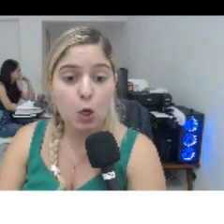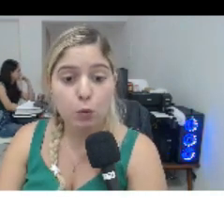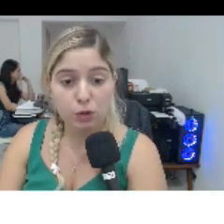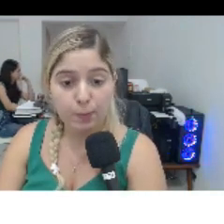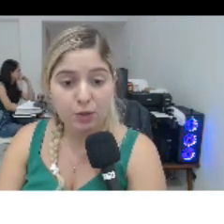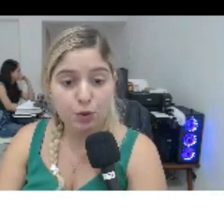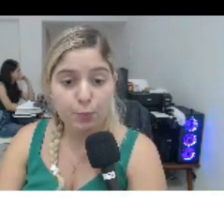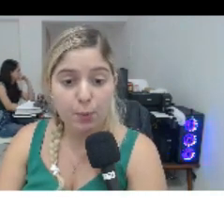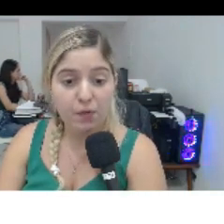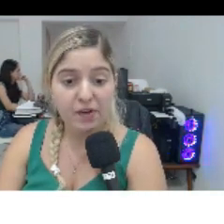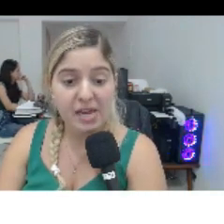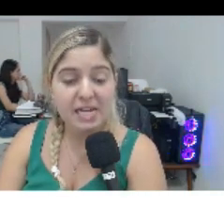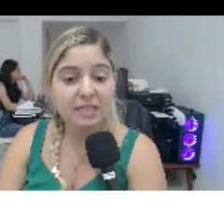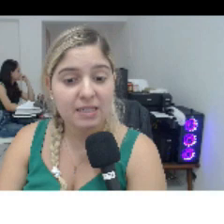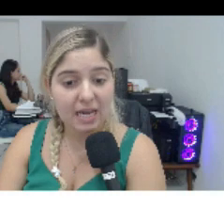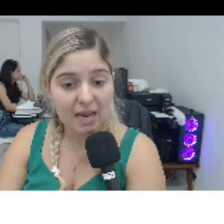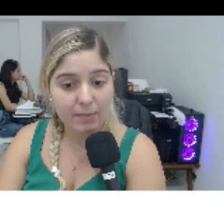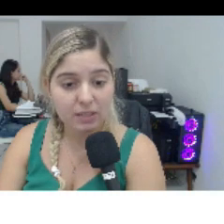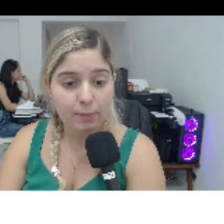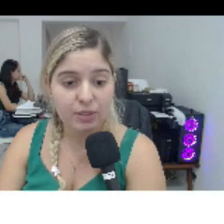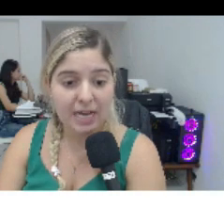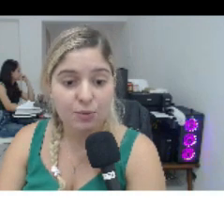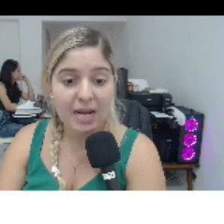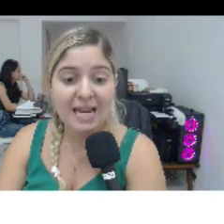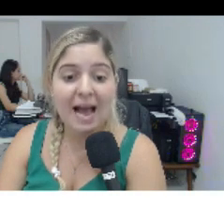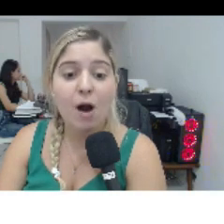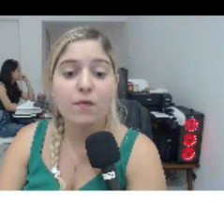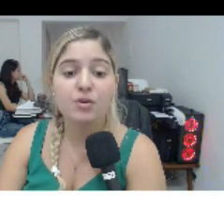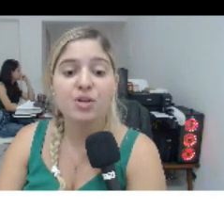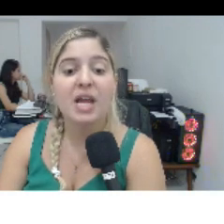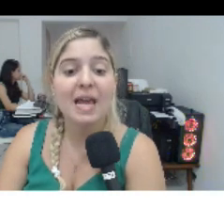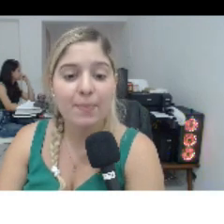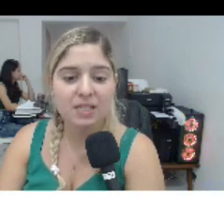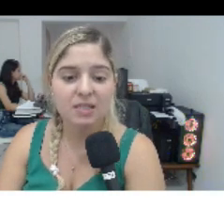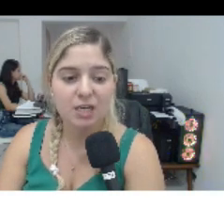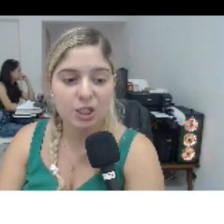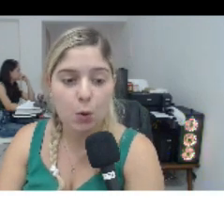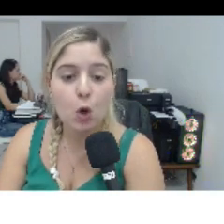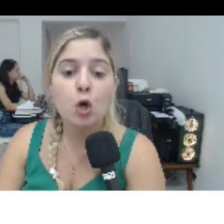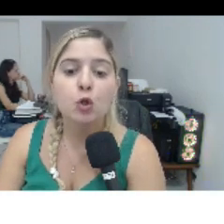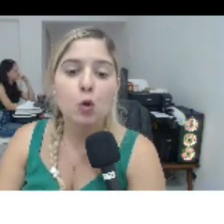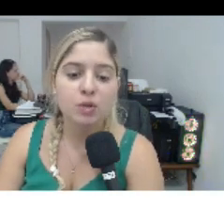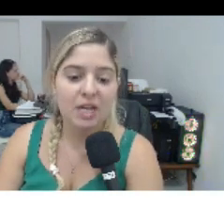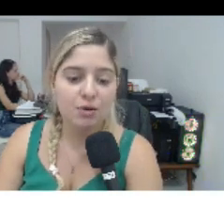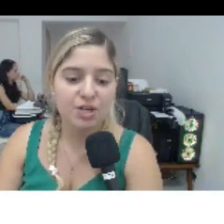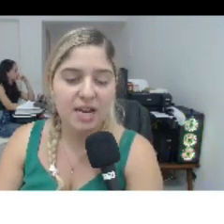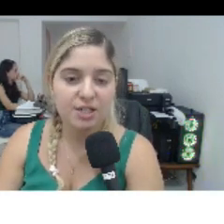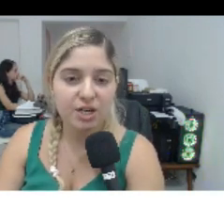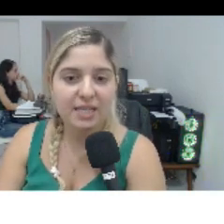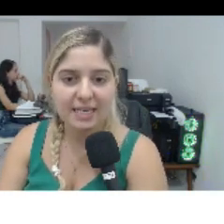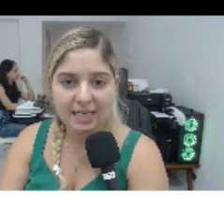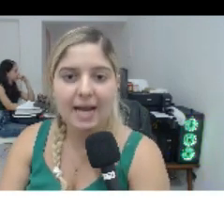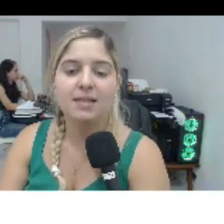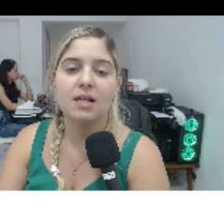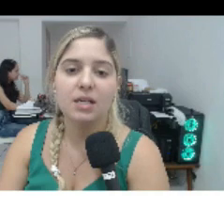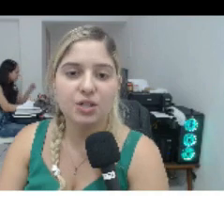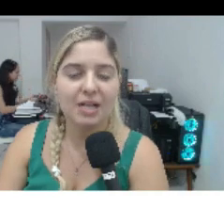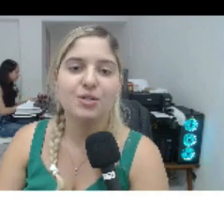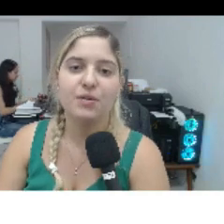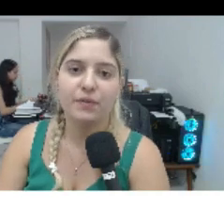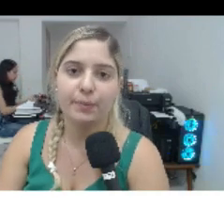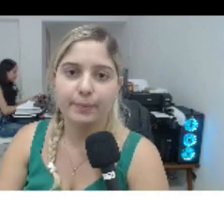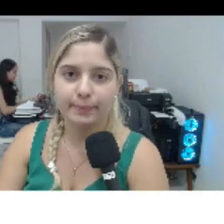rachadinha. O suspeito de promover esquema, o deputado, ele é alvo de representação no Conselho de Ética dessa